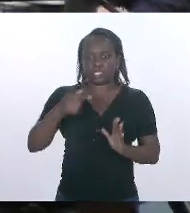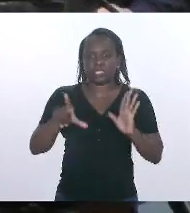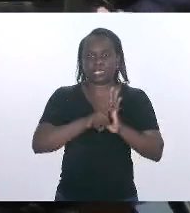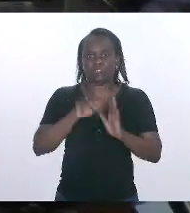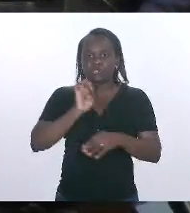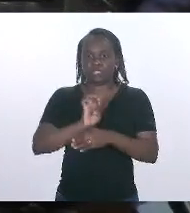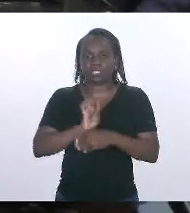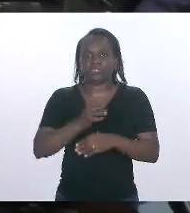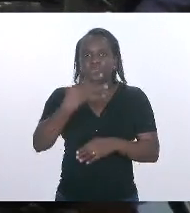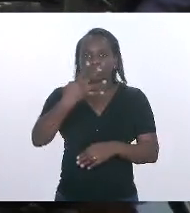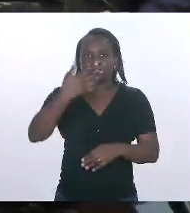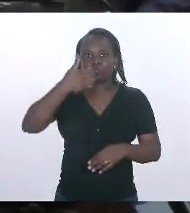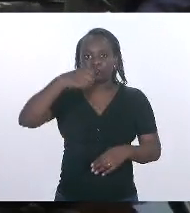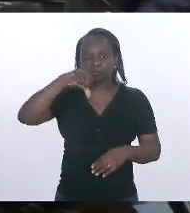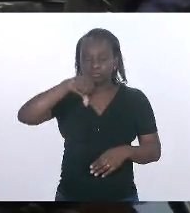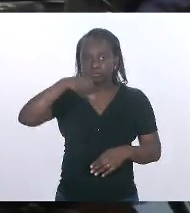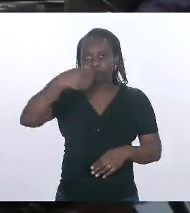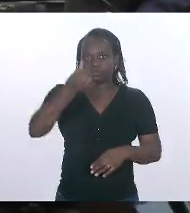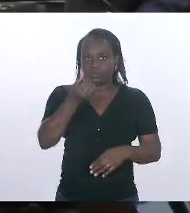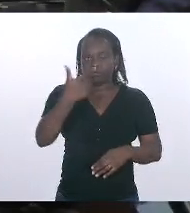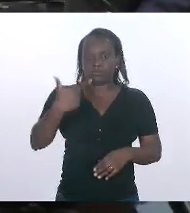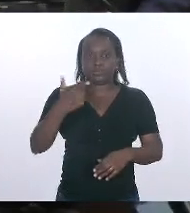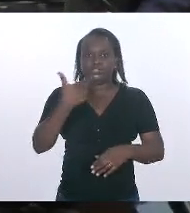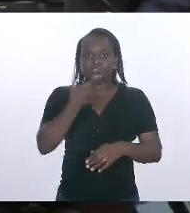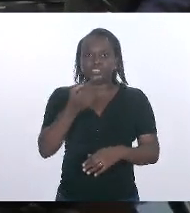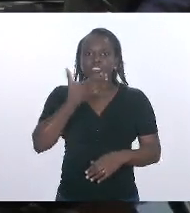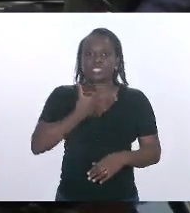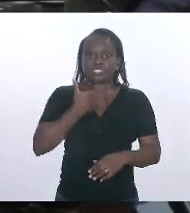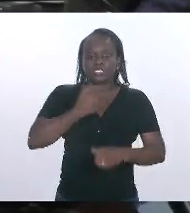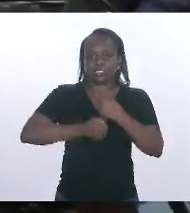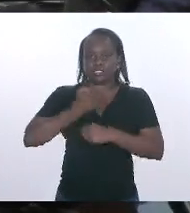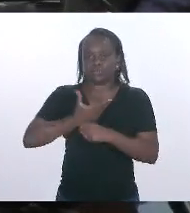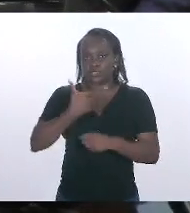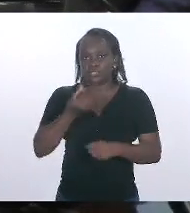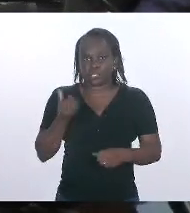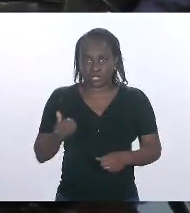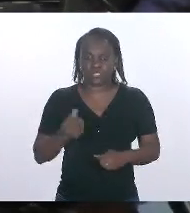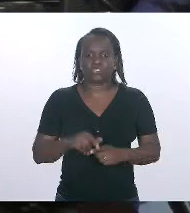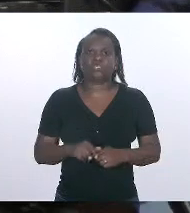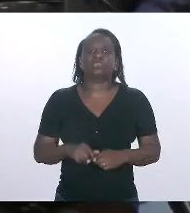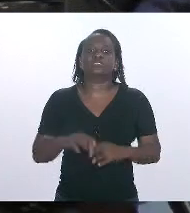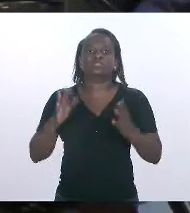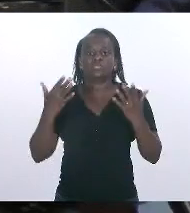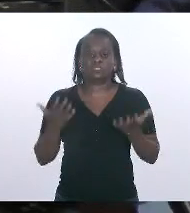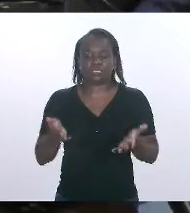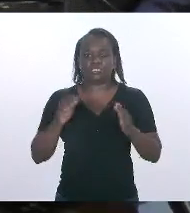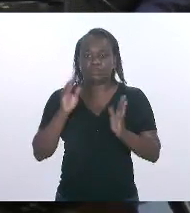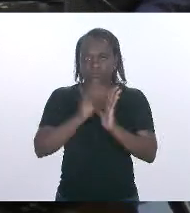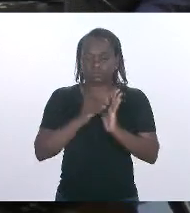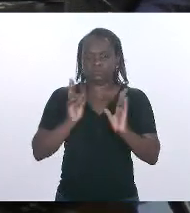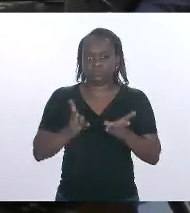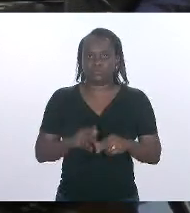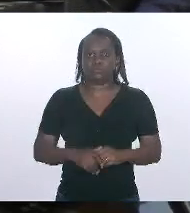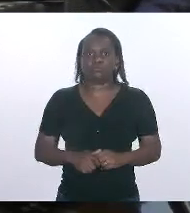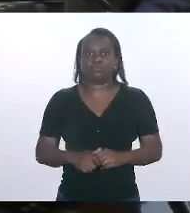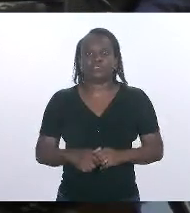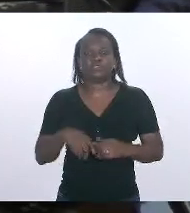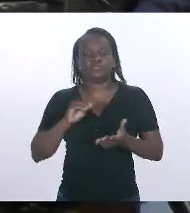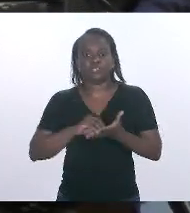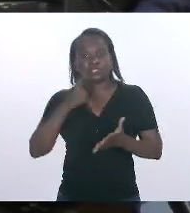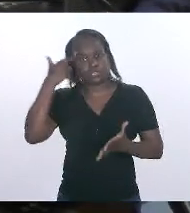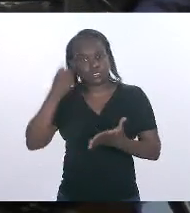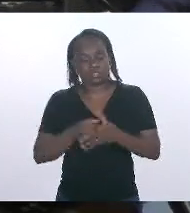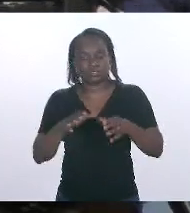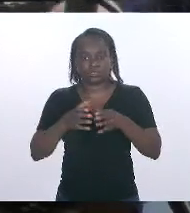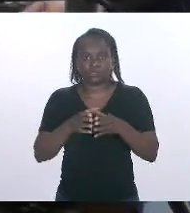Estadual 4.962, de 20 de dezembro de 2006, na forma que menciona. Pendendo de pareceres